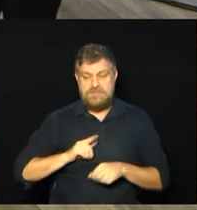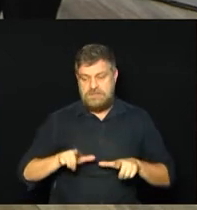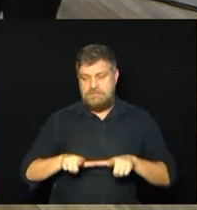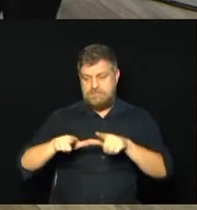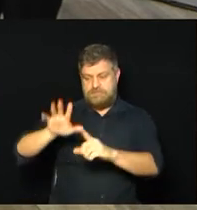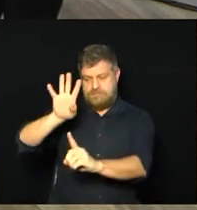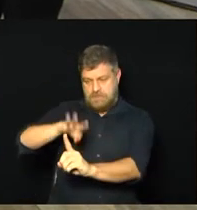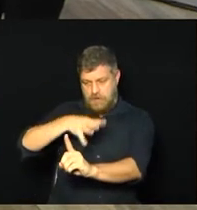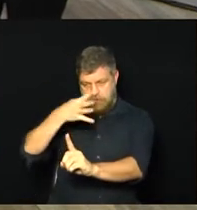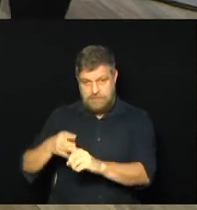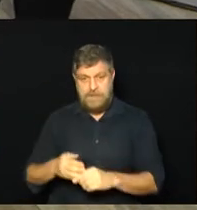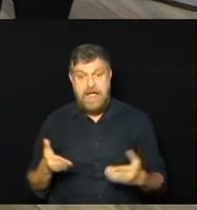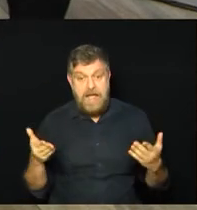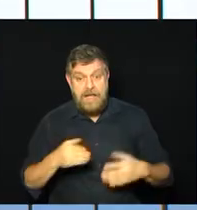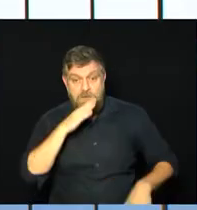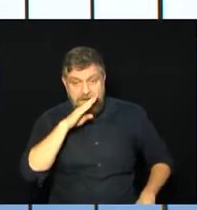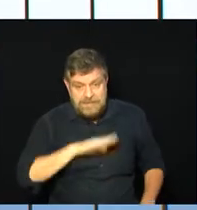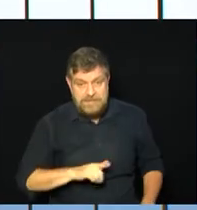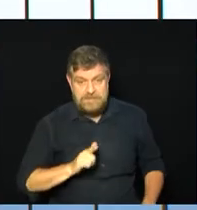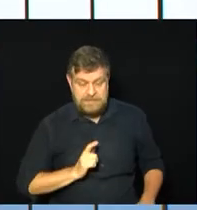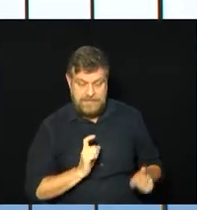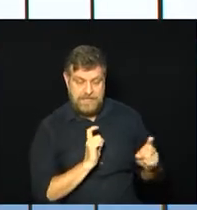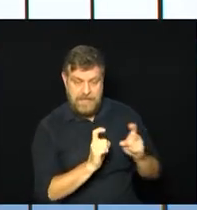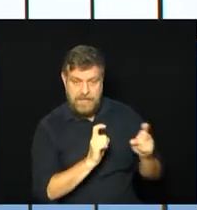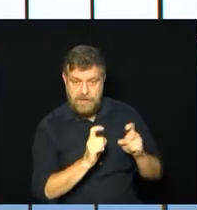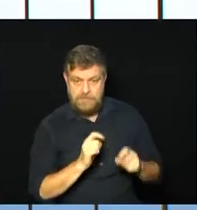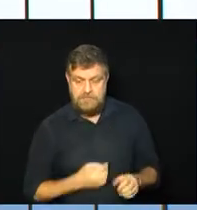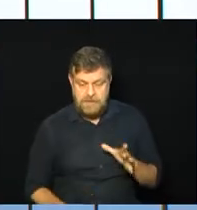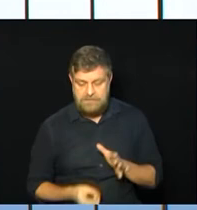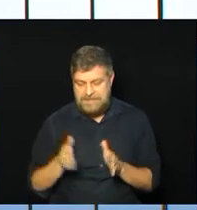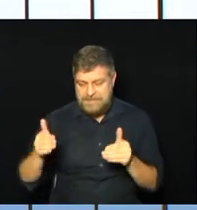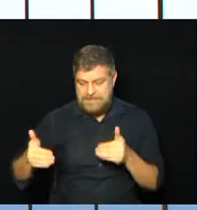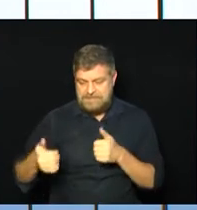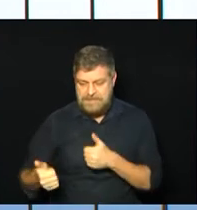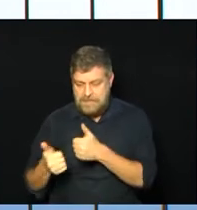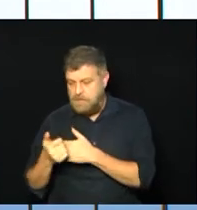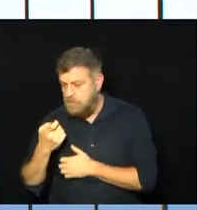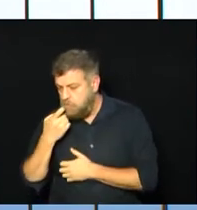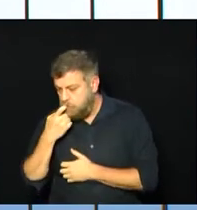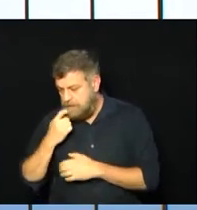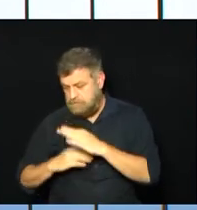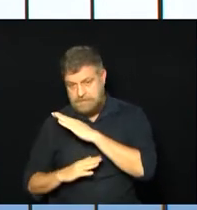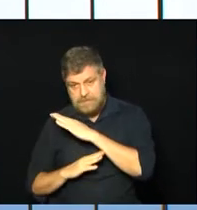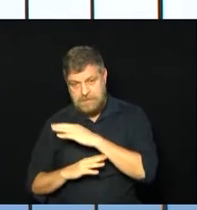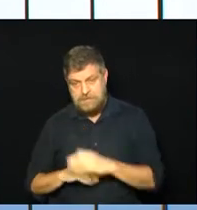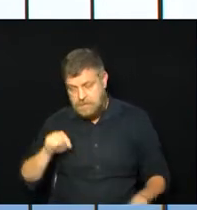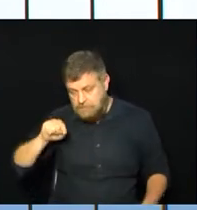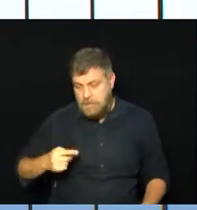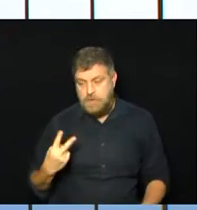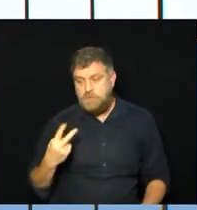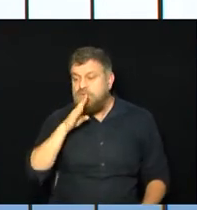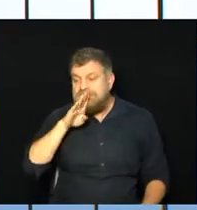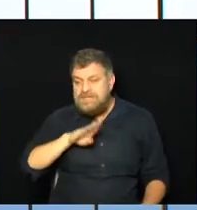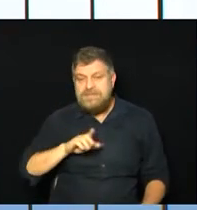honraria. Agora à tarde, as 2 reuniões acontecem no plenarinho, a Sala Silvia Pascoal. A partir das 2